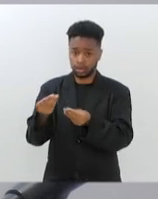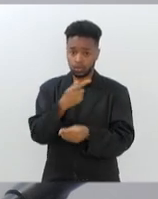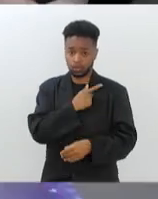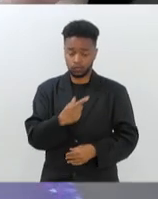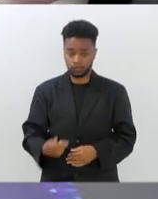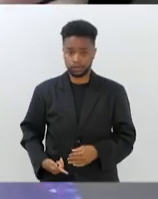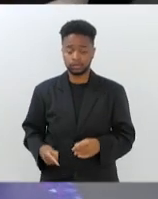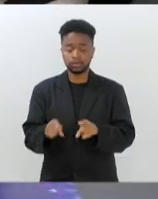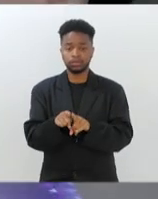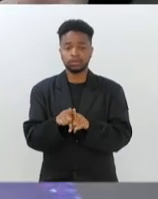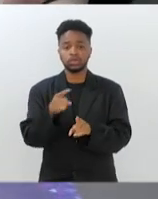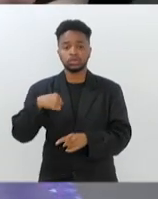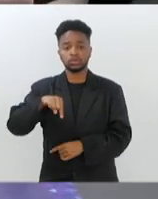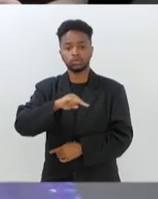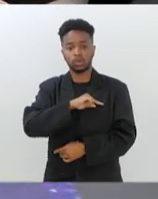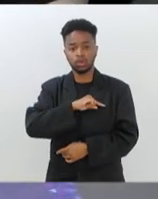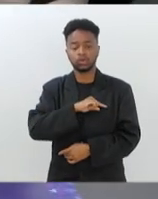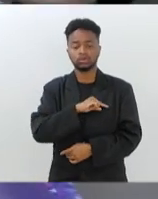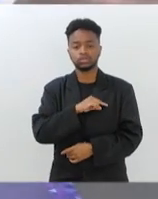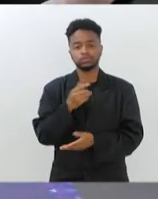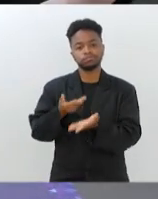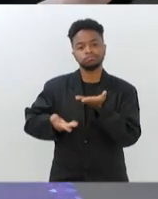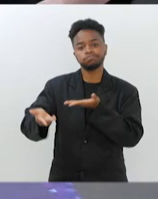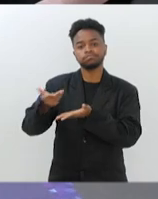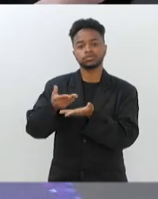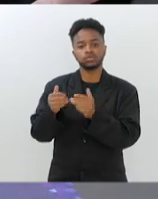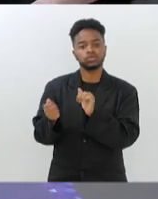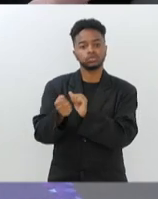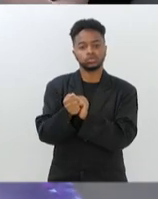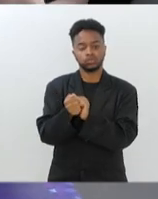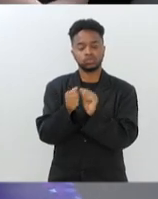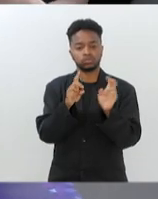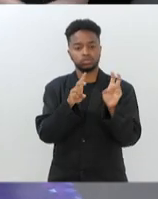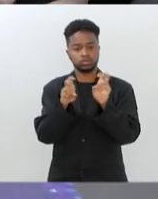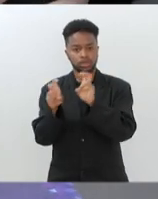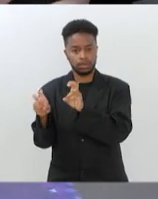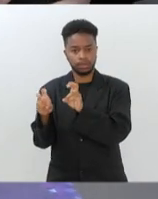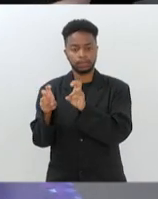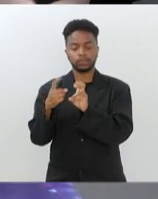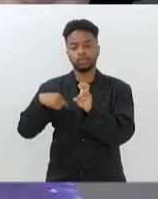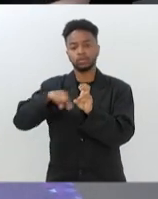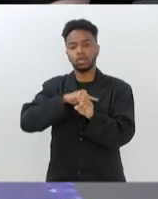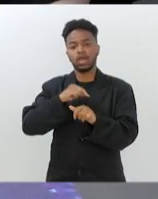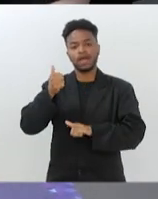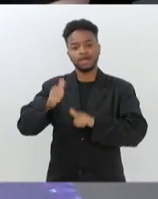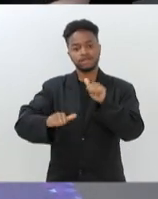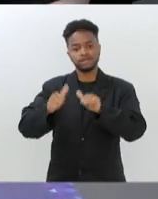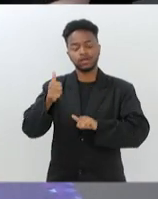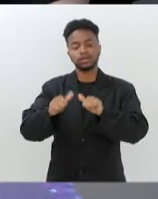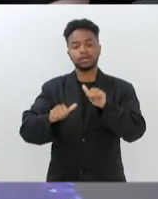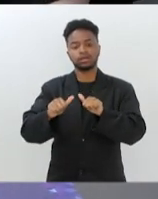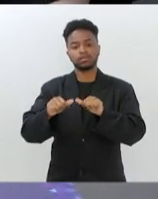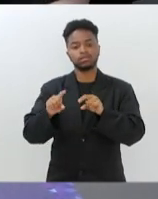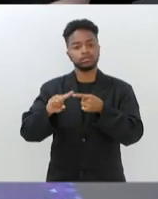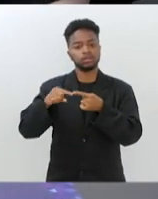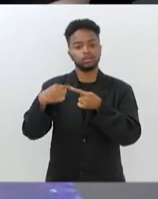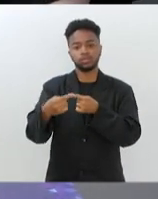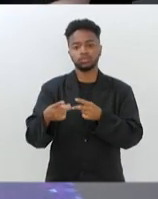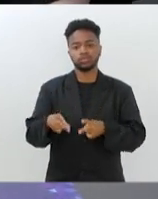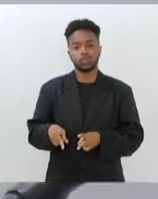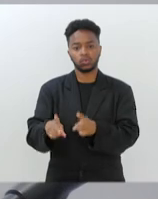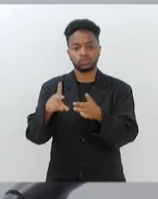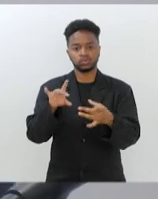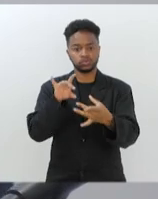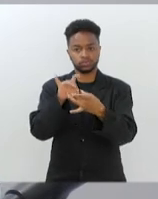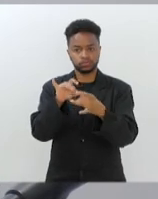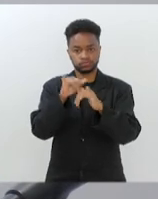em comum né Eh tratativa com a pasta referida sobre o assunto nós avaliamos E aí enfim damos sequência à veiculação